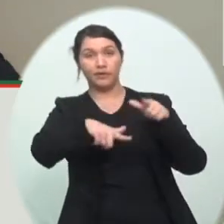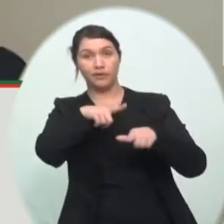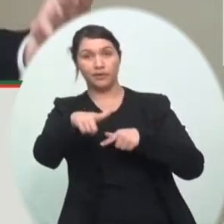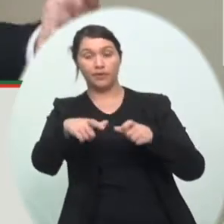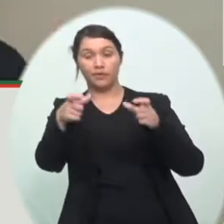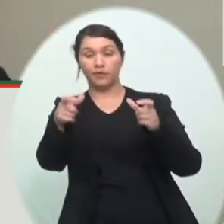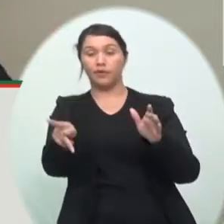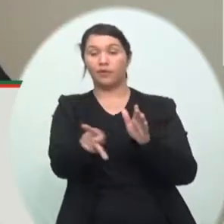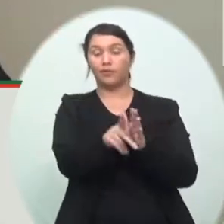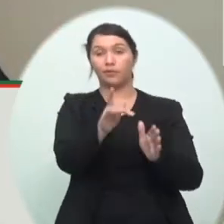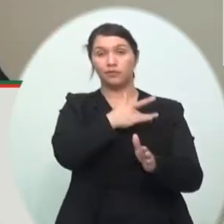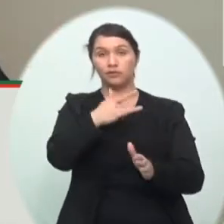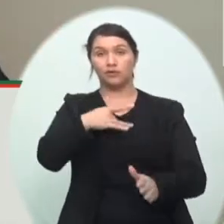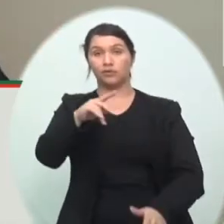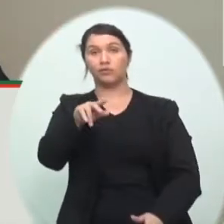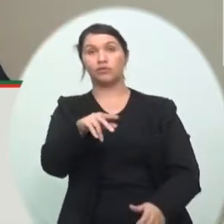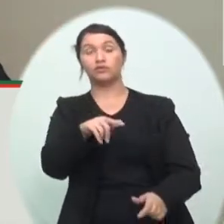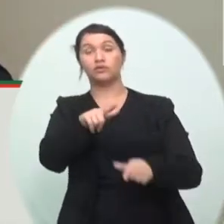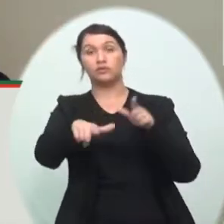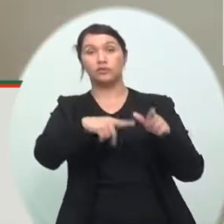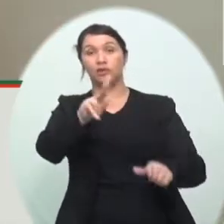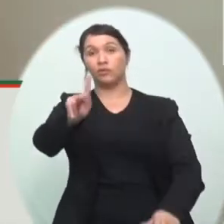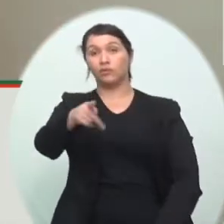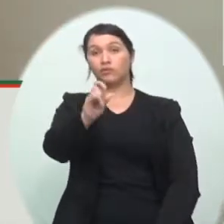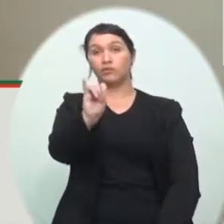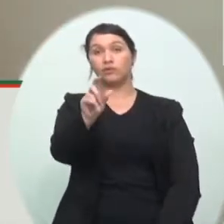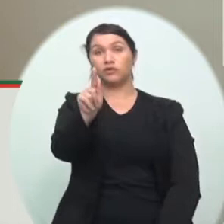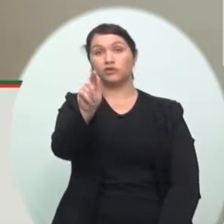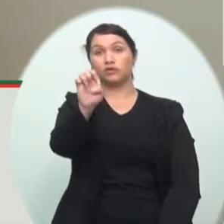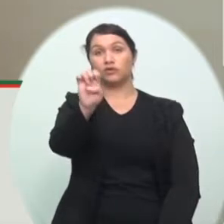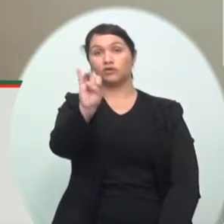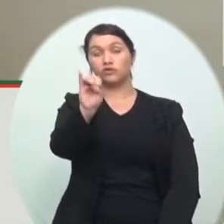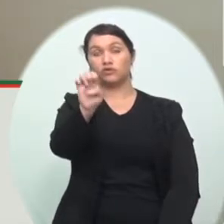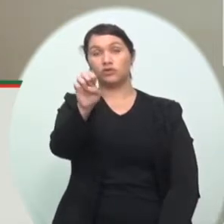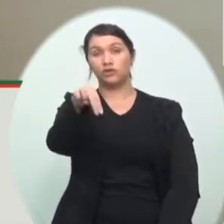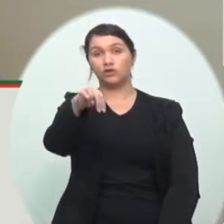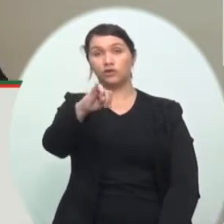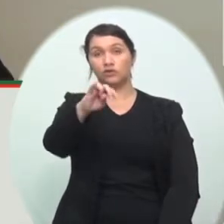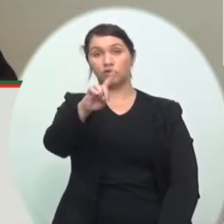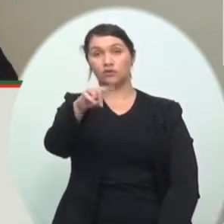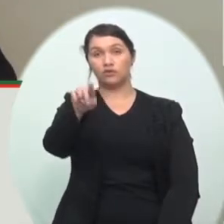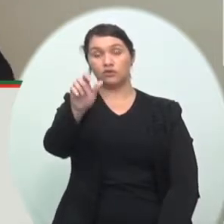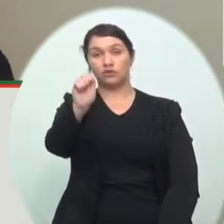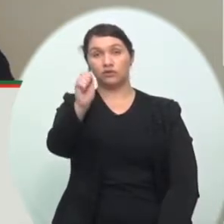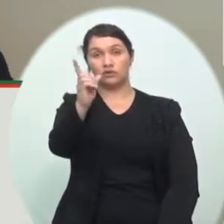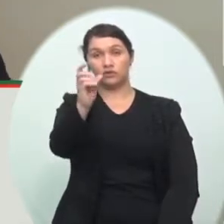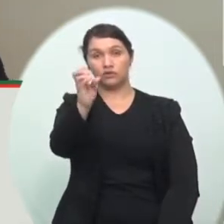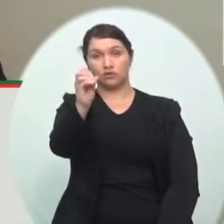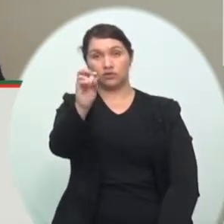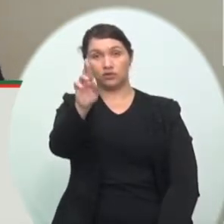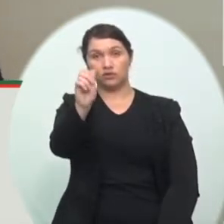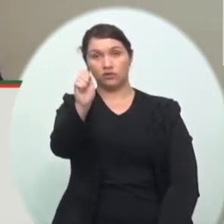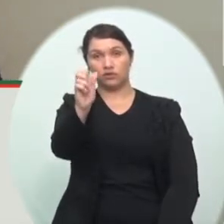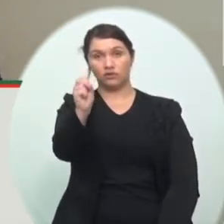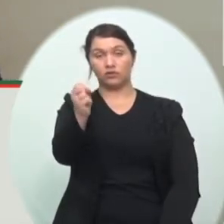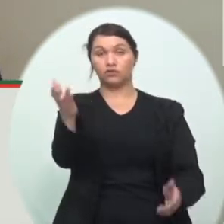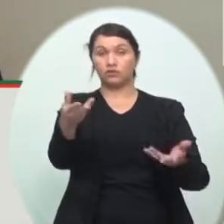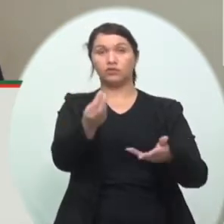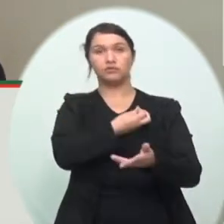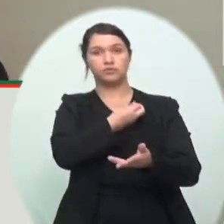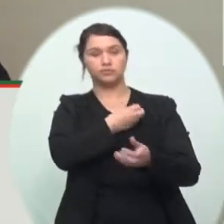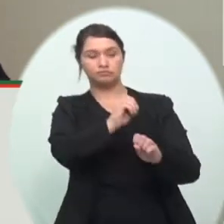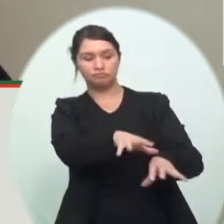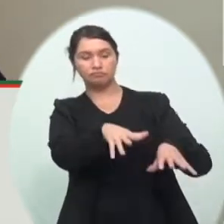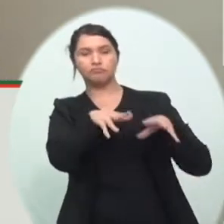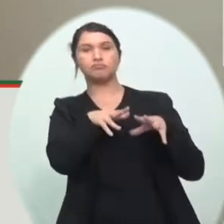especial vocês que estão aqui hoje, para que possamos debater juntamente com os vereadores a